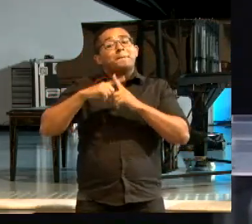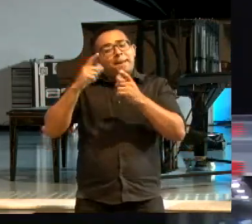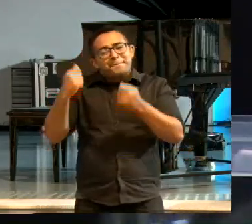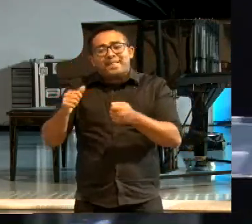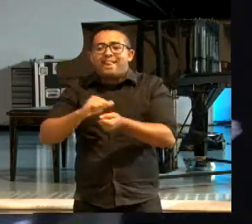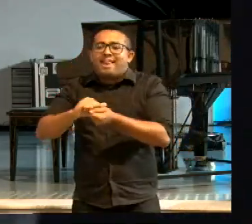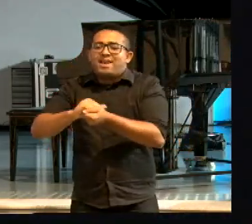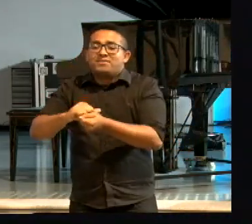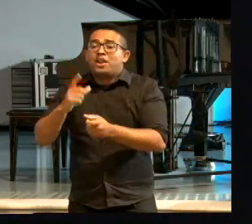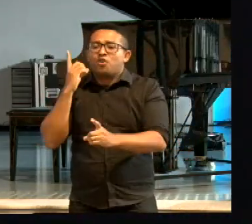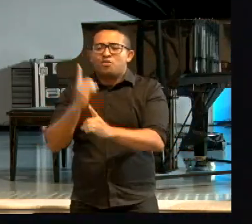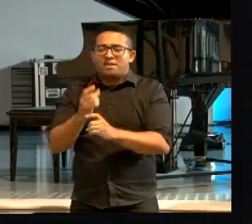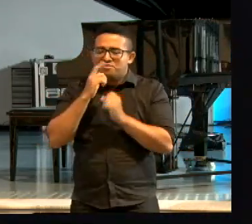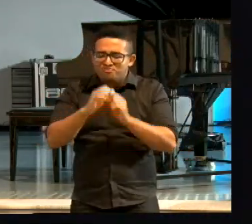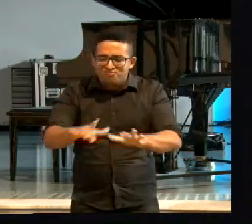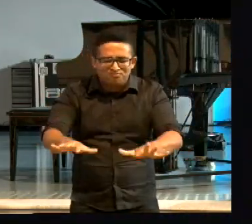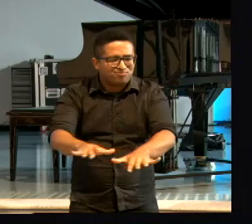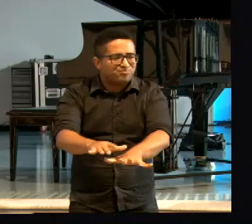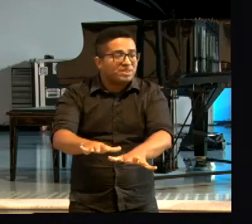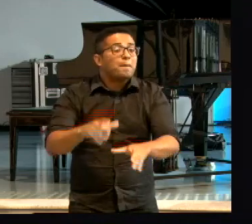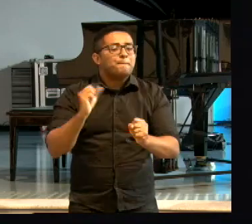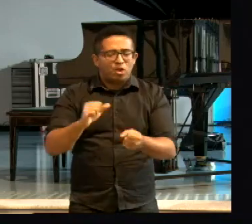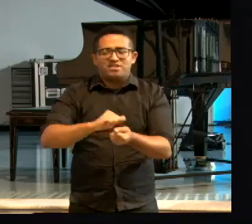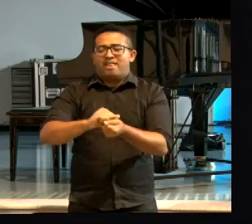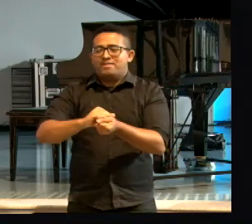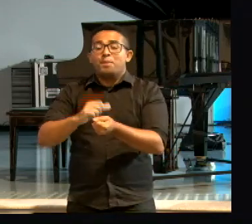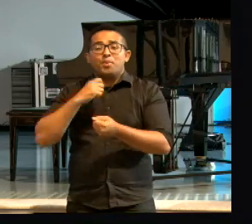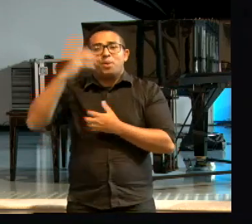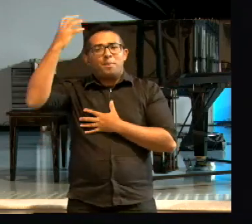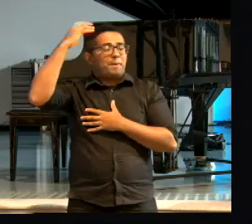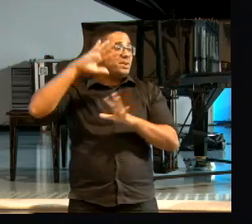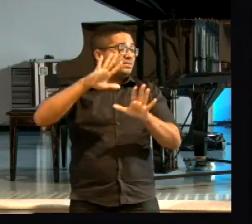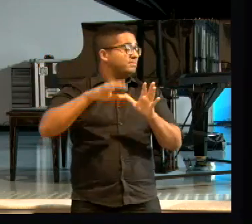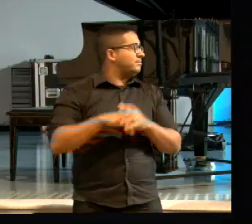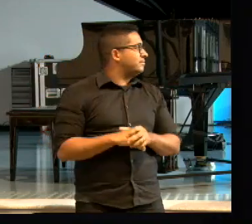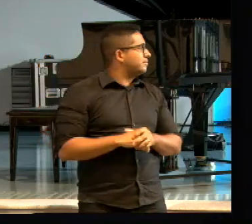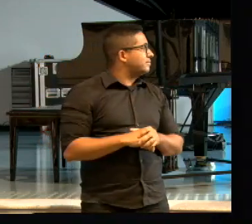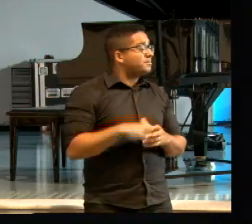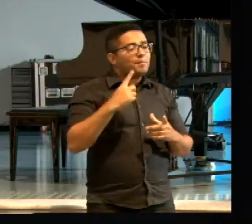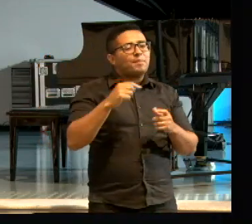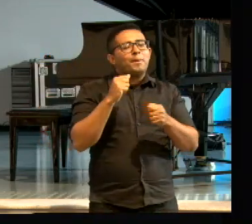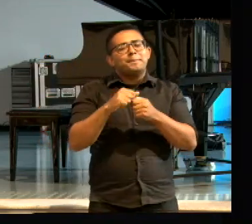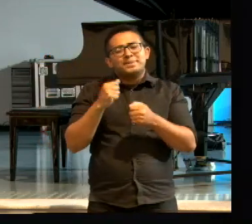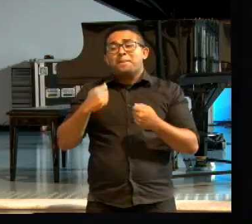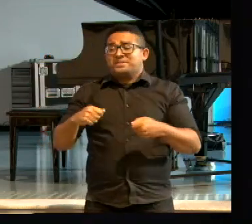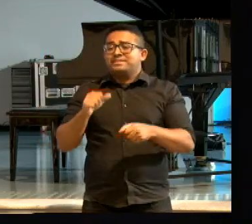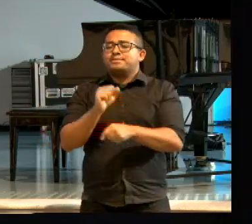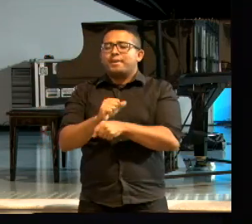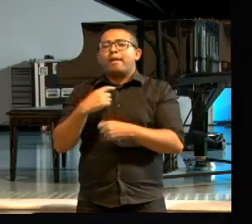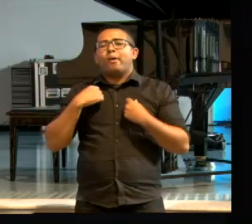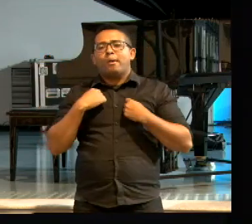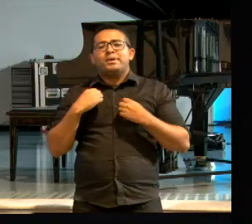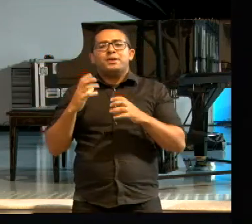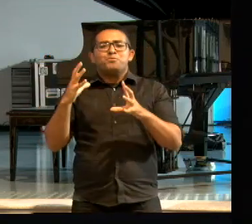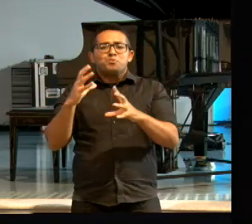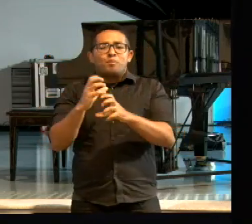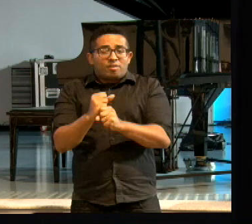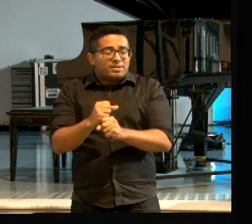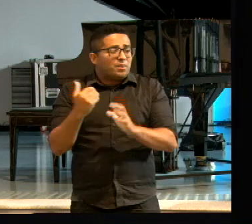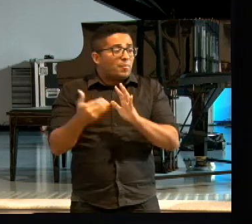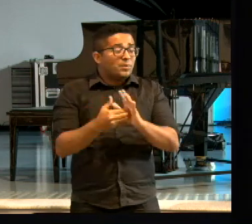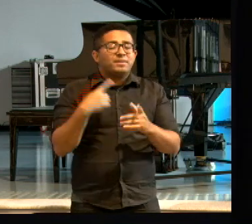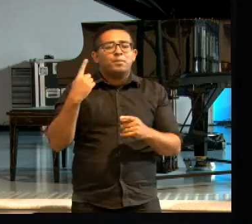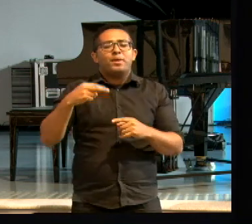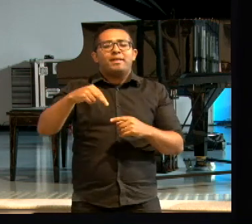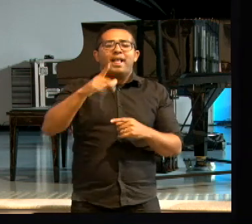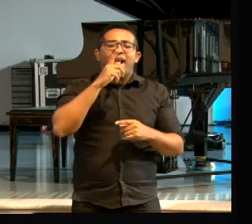algum rio, algum lugar onde pudesse banhar. Às vezes tinha que esperar a roupa secar, às vezes saía com ela secando o corpo enquanto